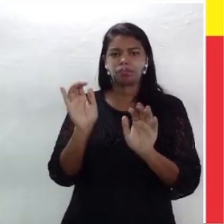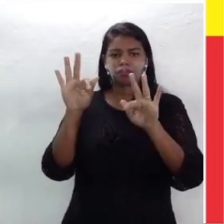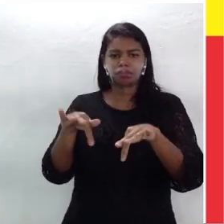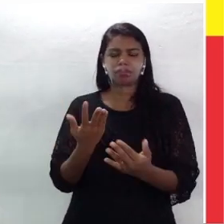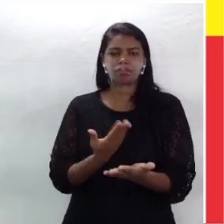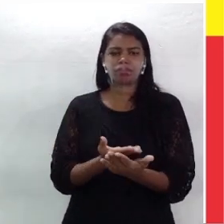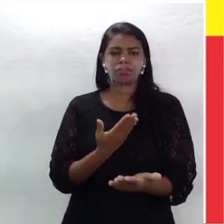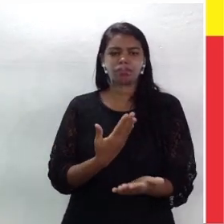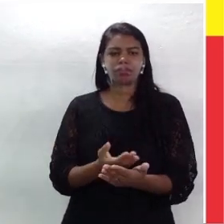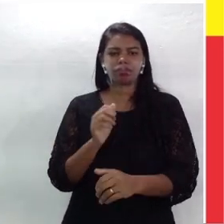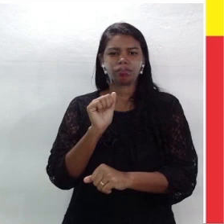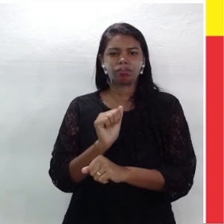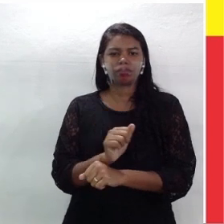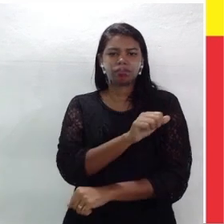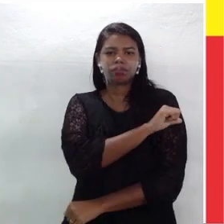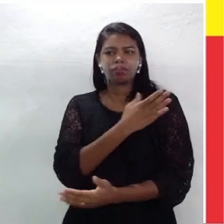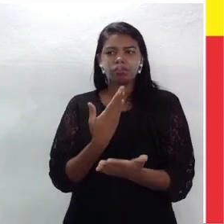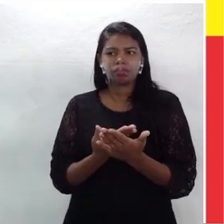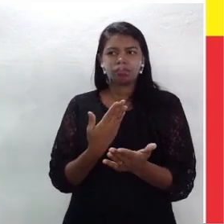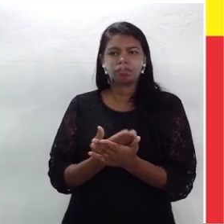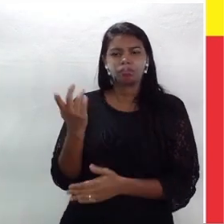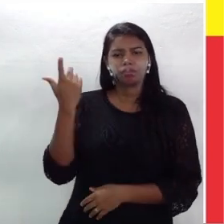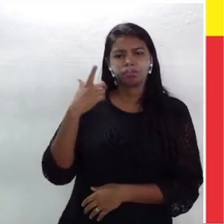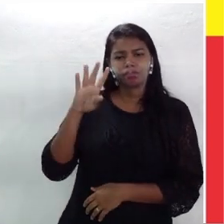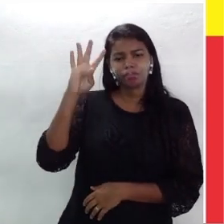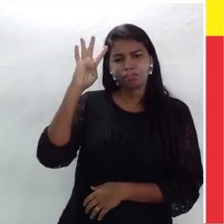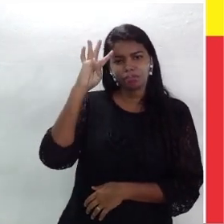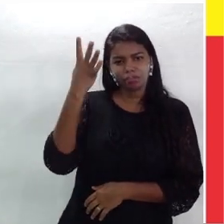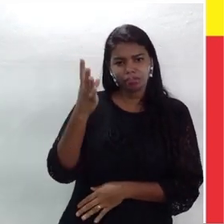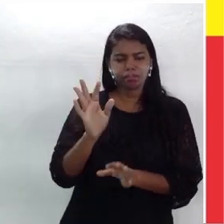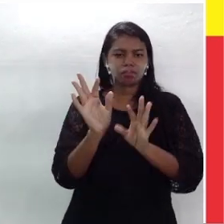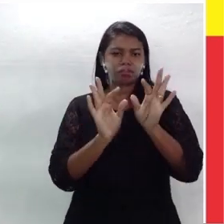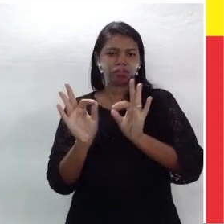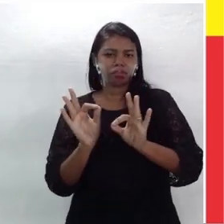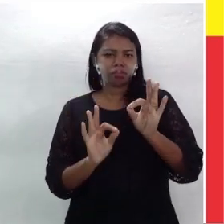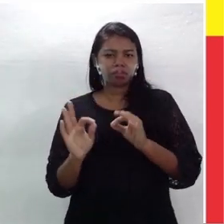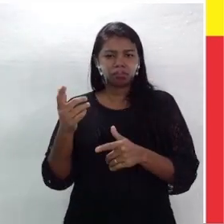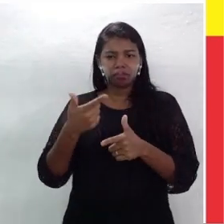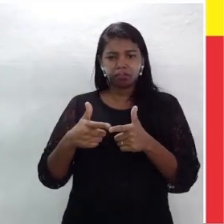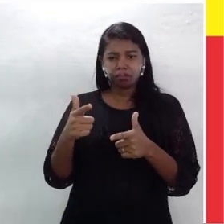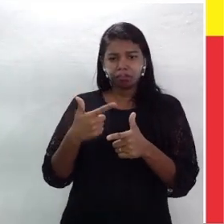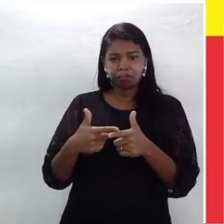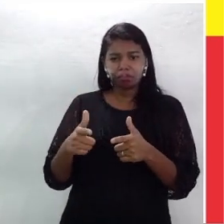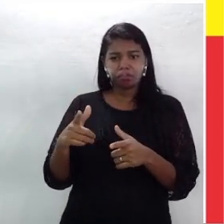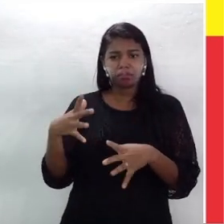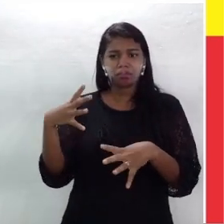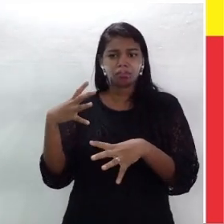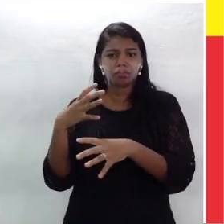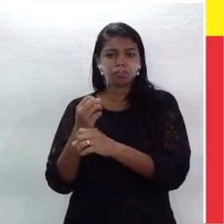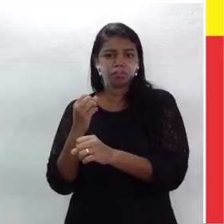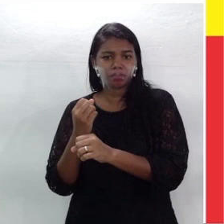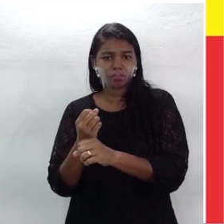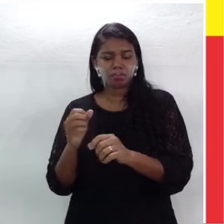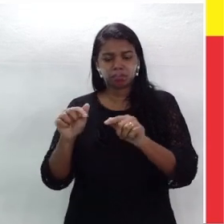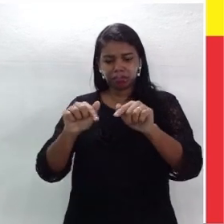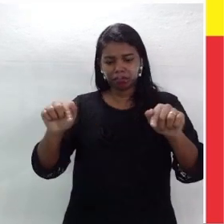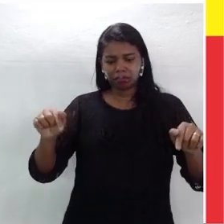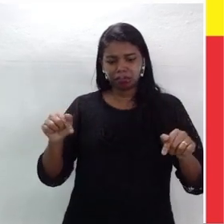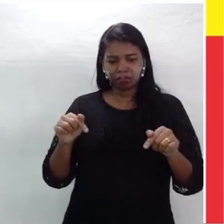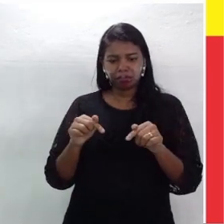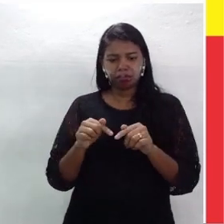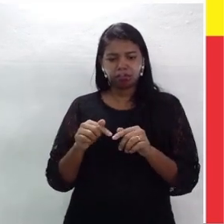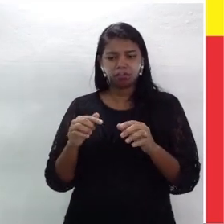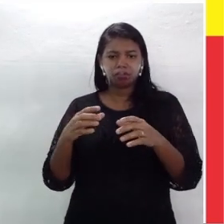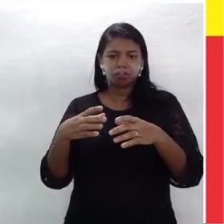espero que o aluno consiga resolver e elaborar problemas que envolvam o cálculo do volume de recipiente,